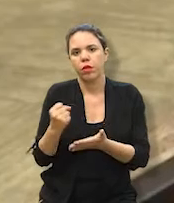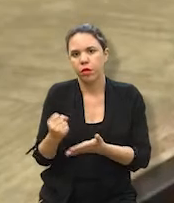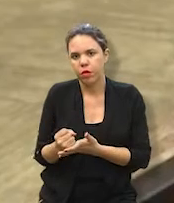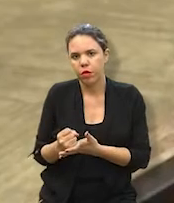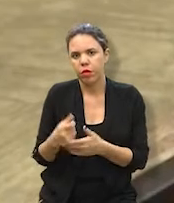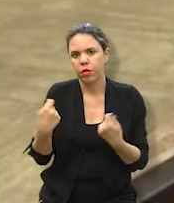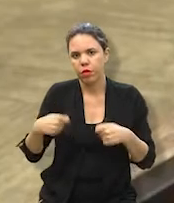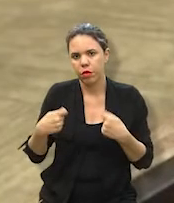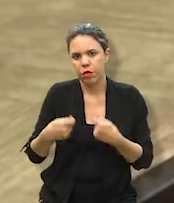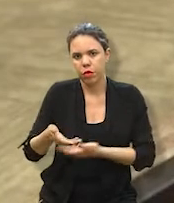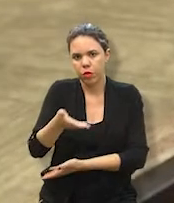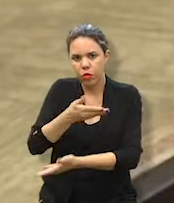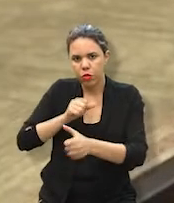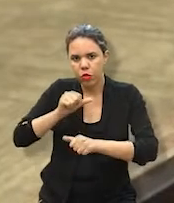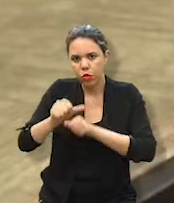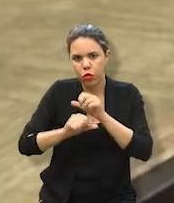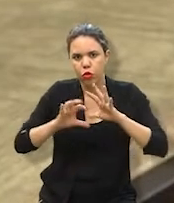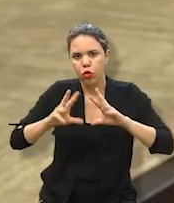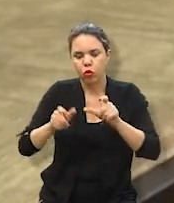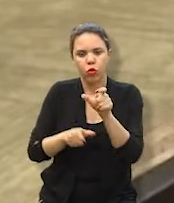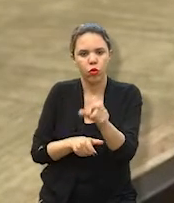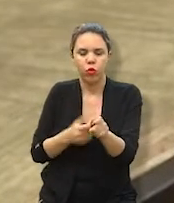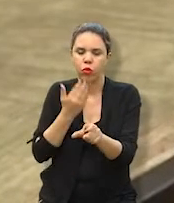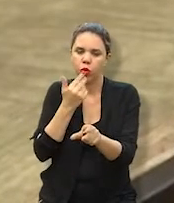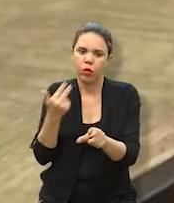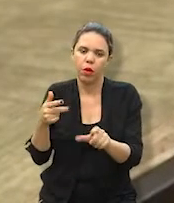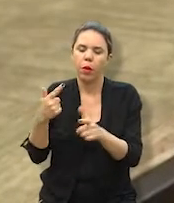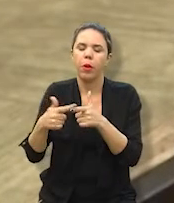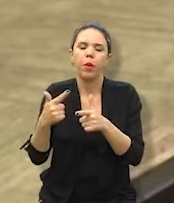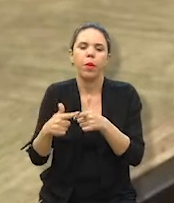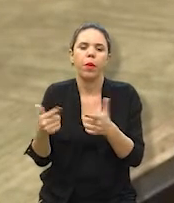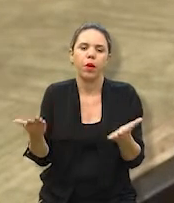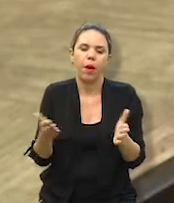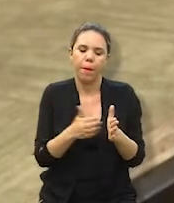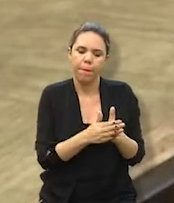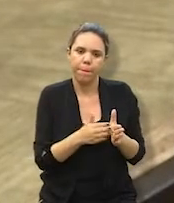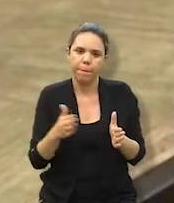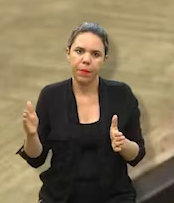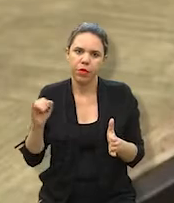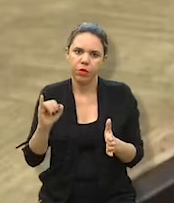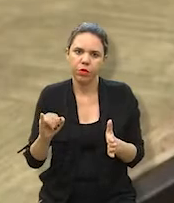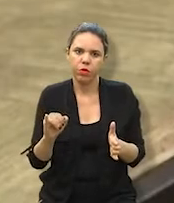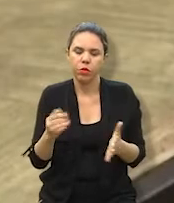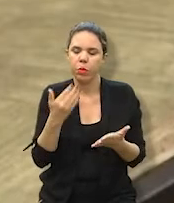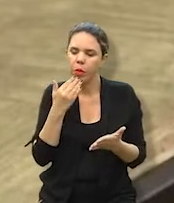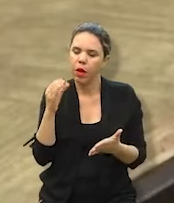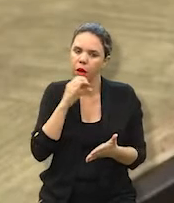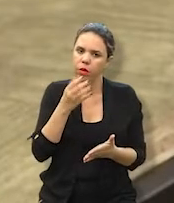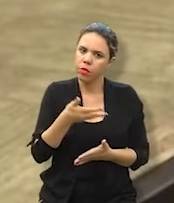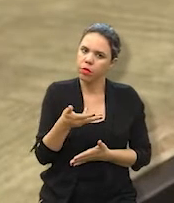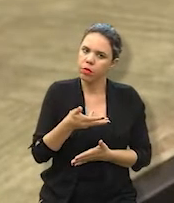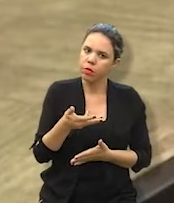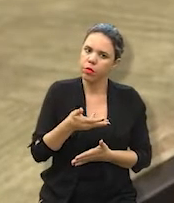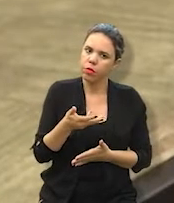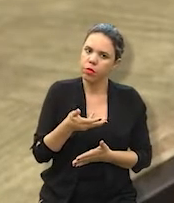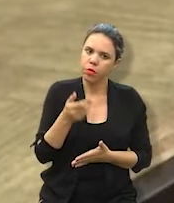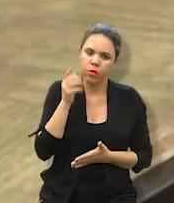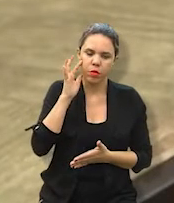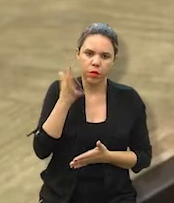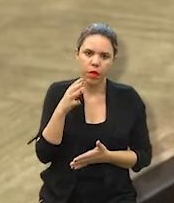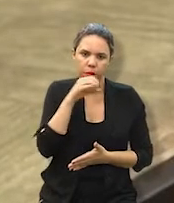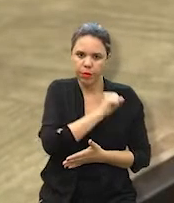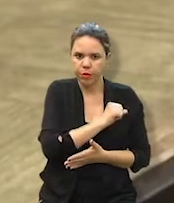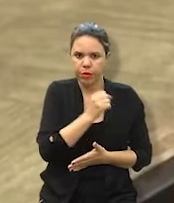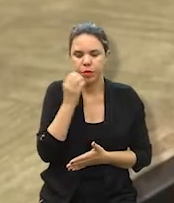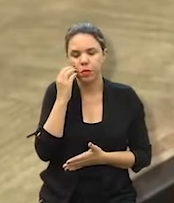desse contrato e vai precisar trocar todos esses cartões. O problema é que nesse período, se a gente não pede a celeridade, né,